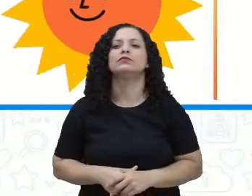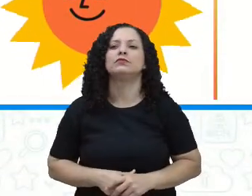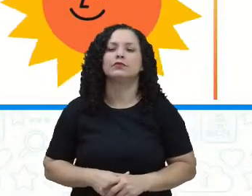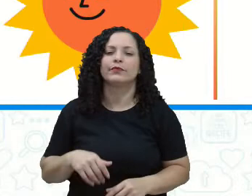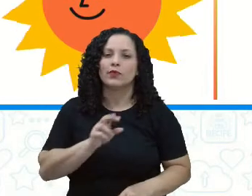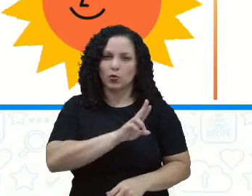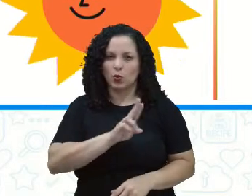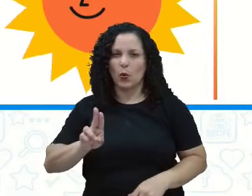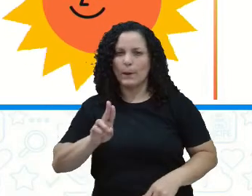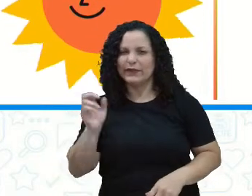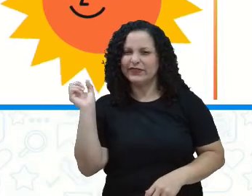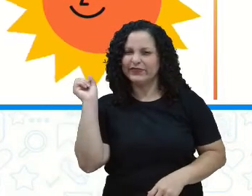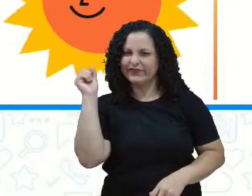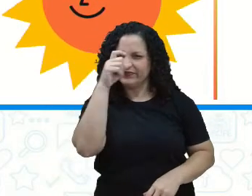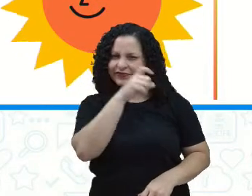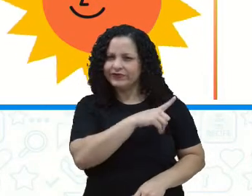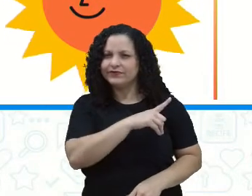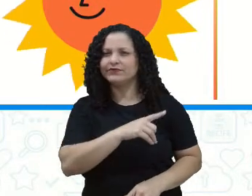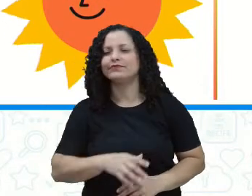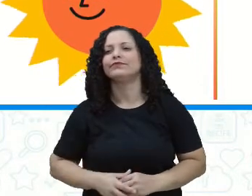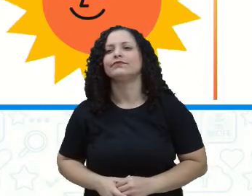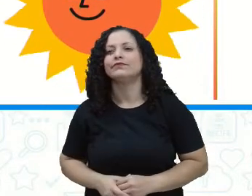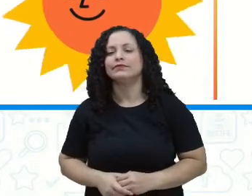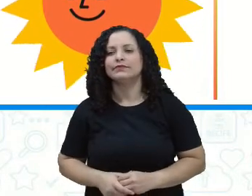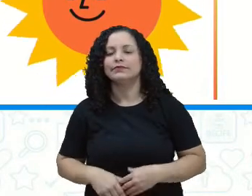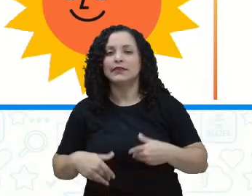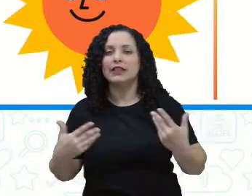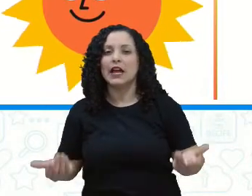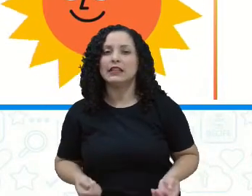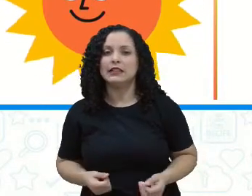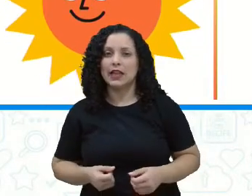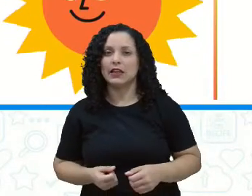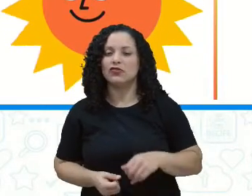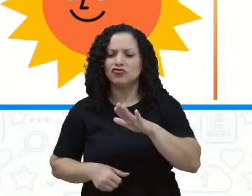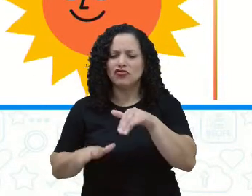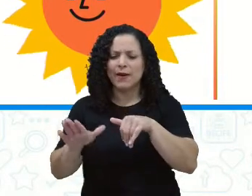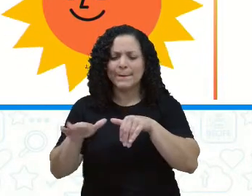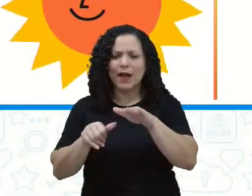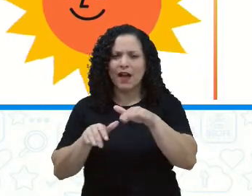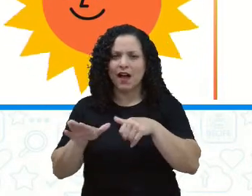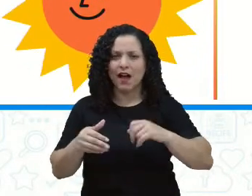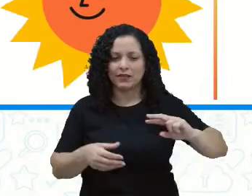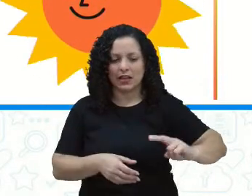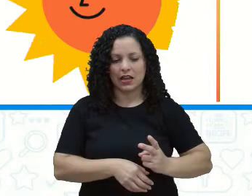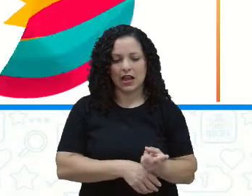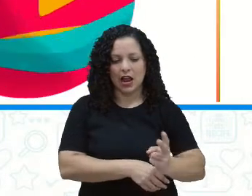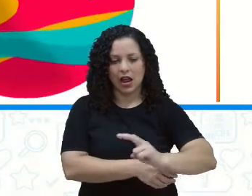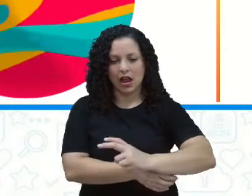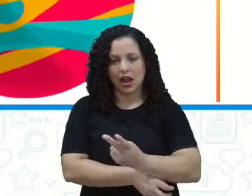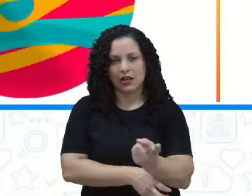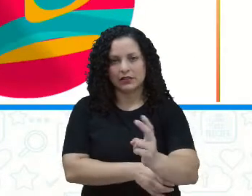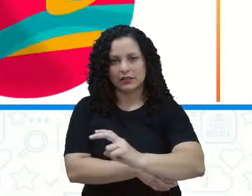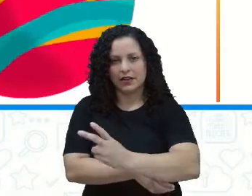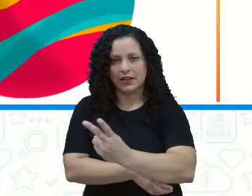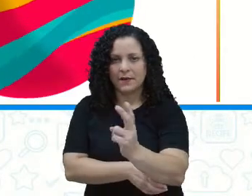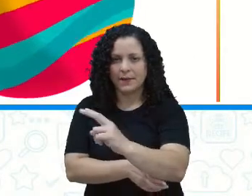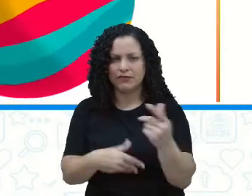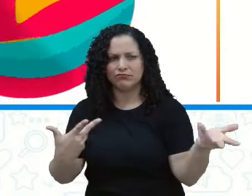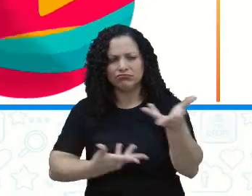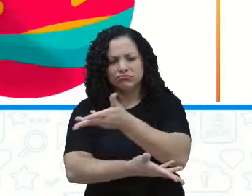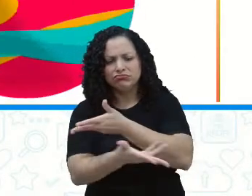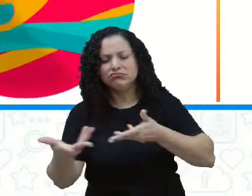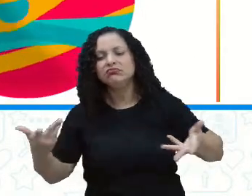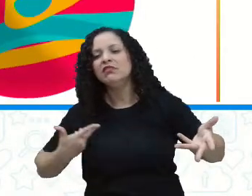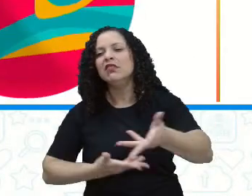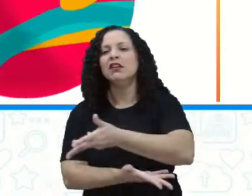meio complicado esse de pronunciar. E aí chamaram essa serpente para mediar essa companhia, para fazer companhia aos dois.